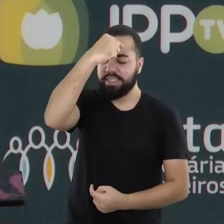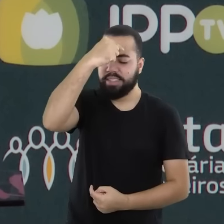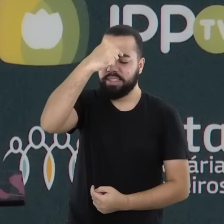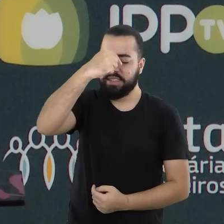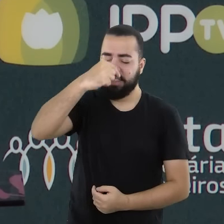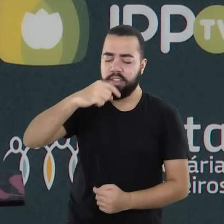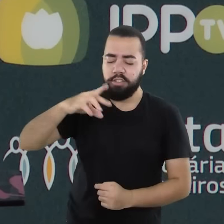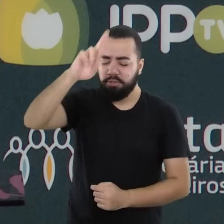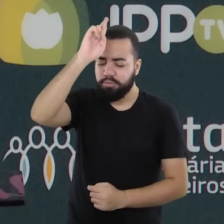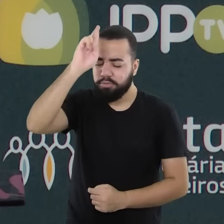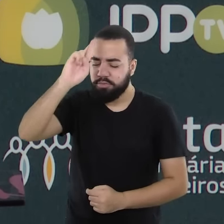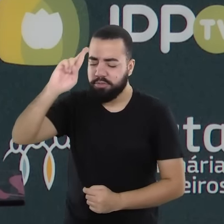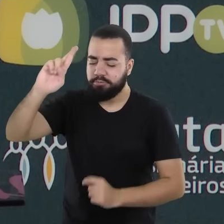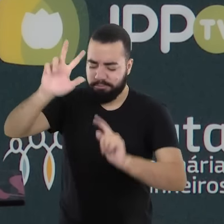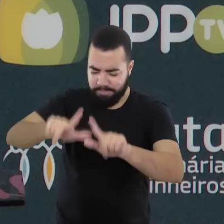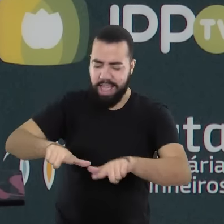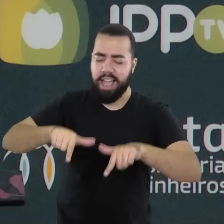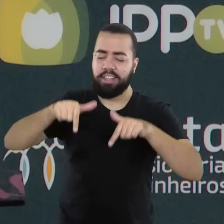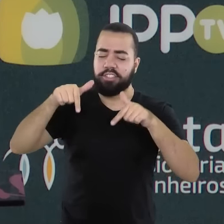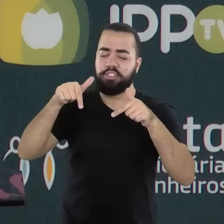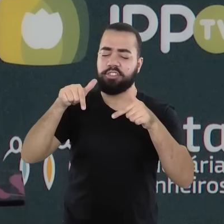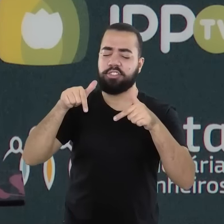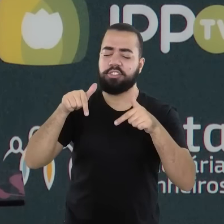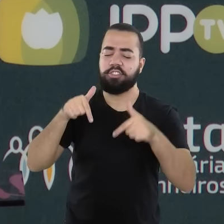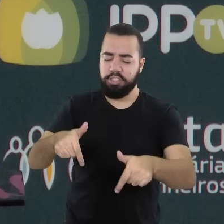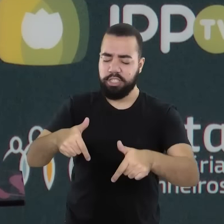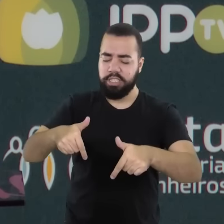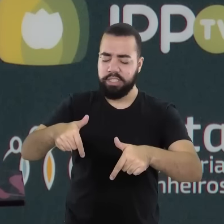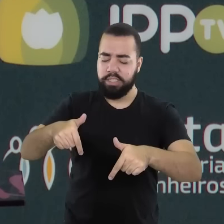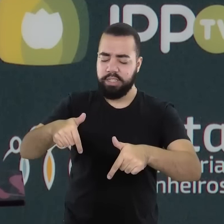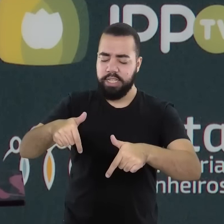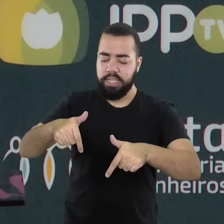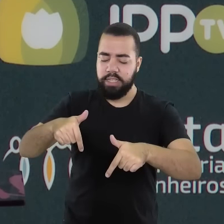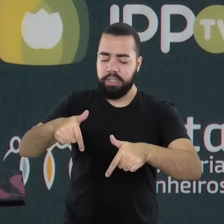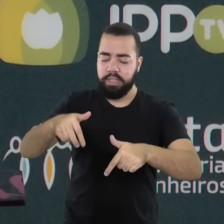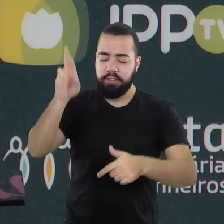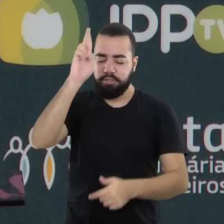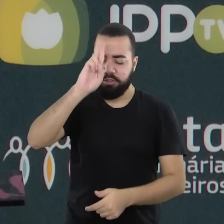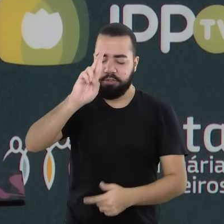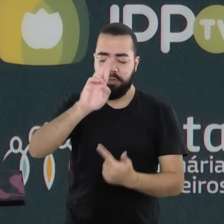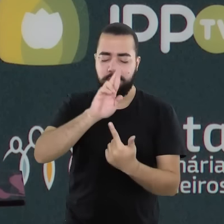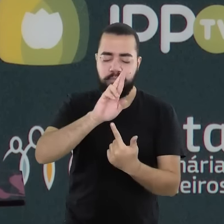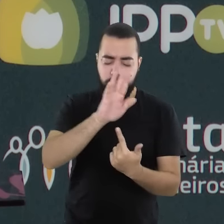para o mover do Senhor, para a manifestação do Senhor na vida do seu povo.